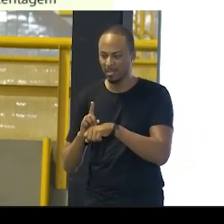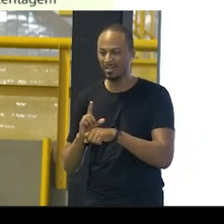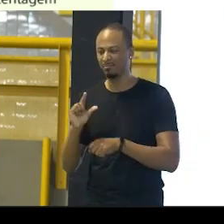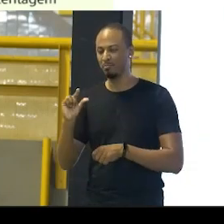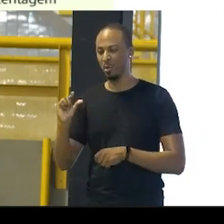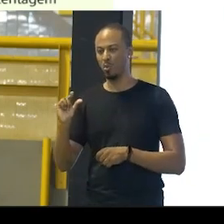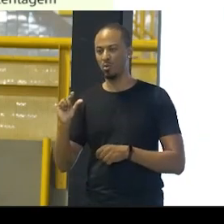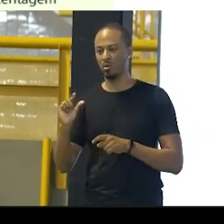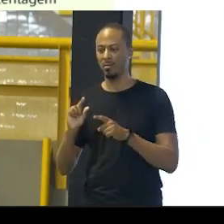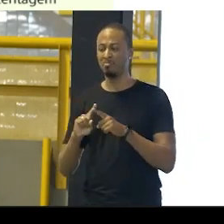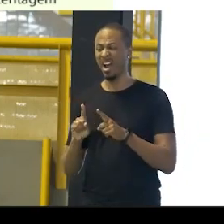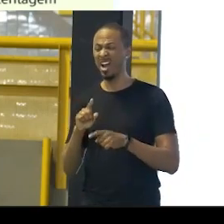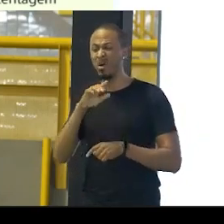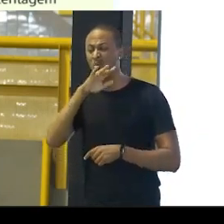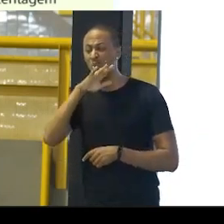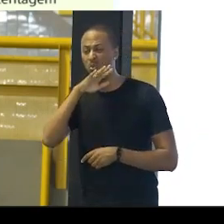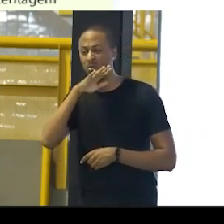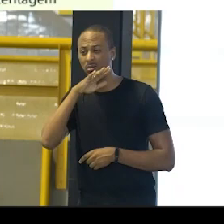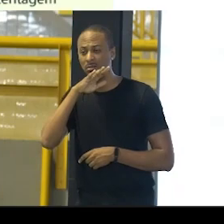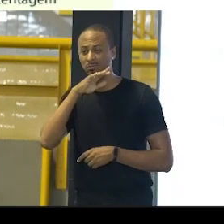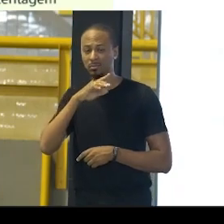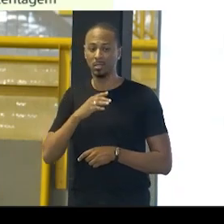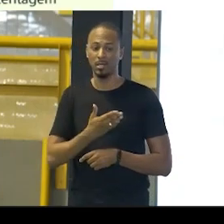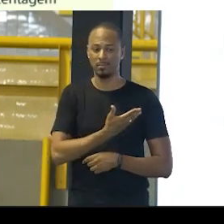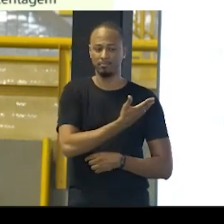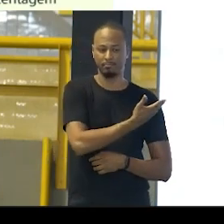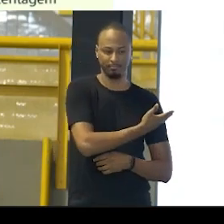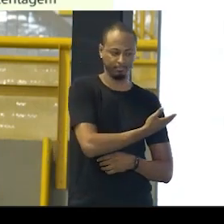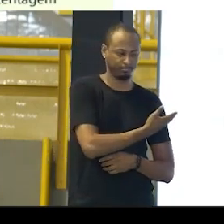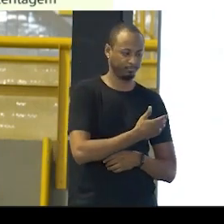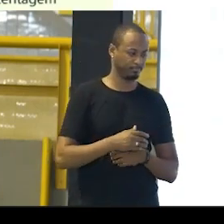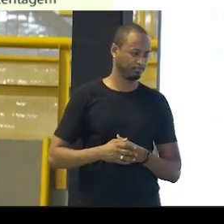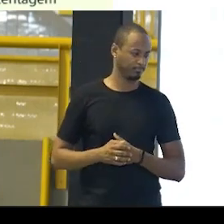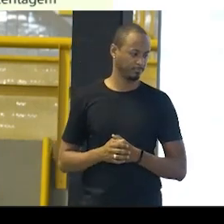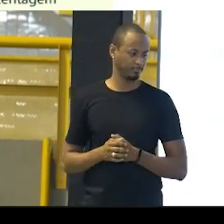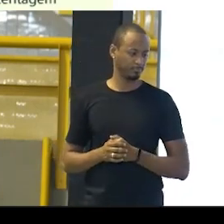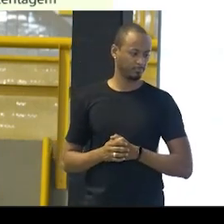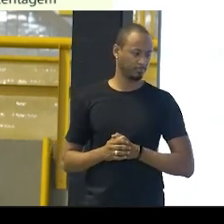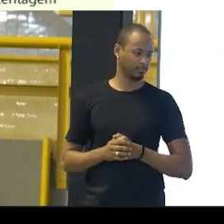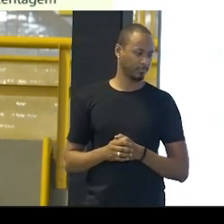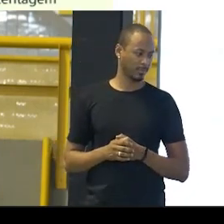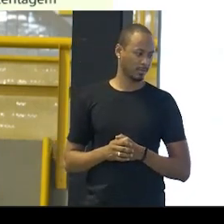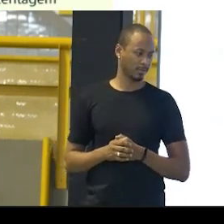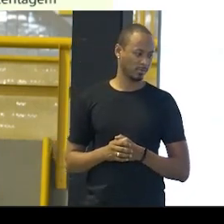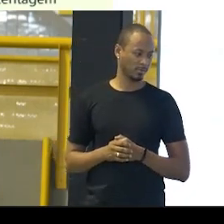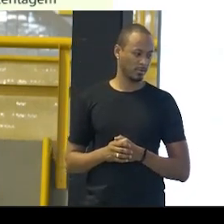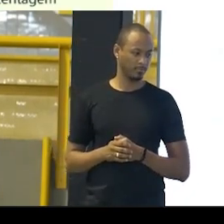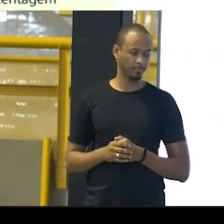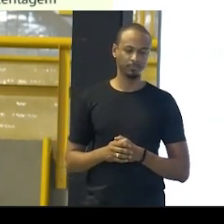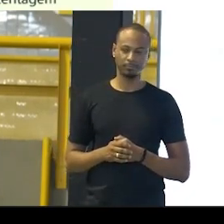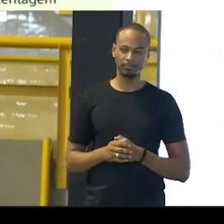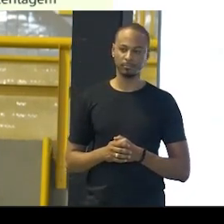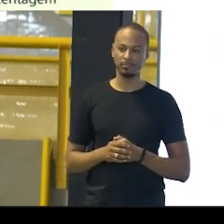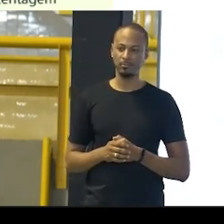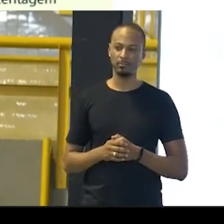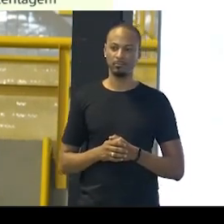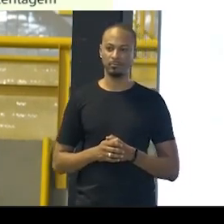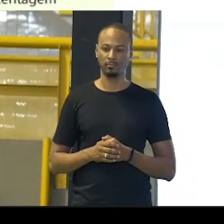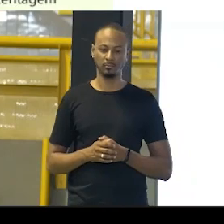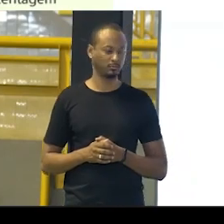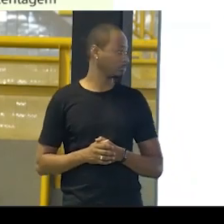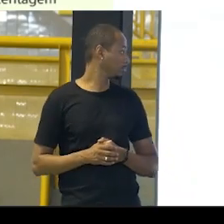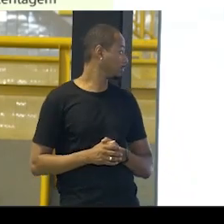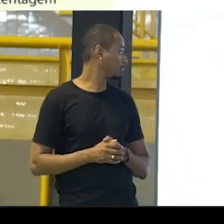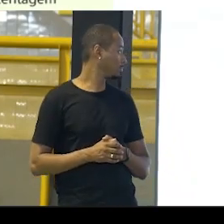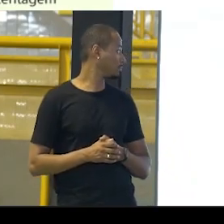de péssima qualidade. Olha essa relação que aparece aí no telão, que é importante. O carvão, a partir do processo de